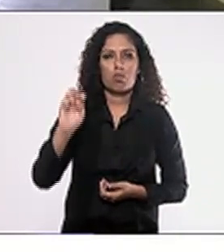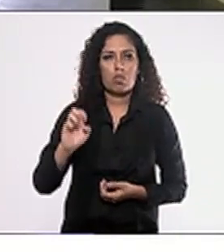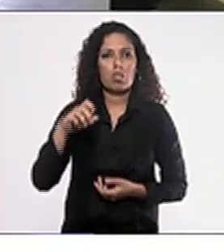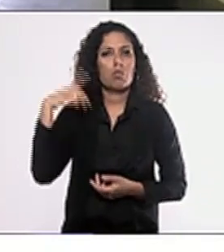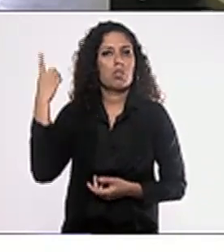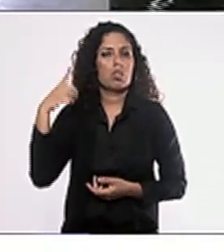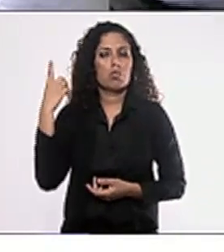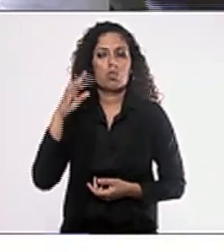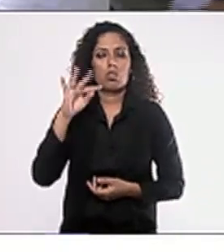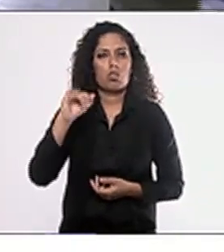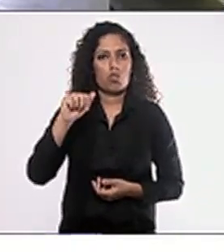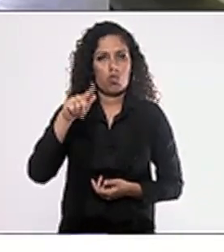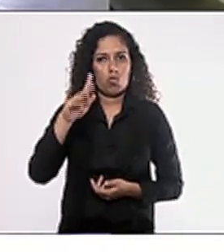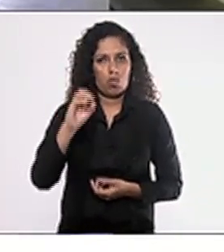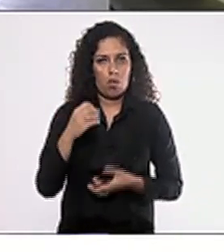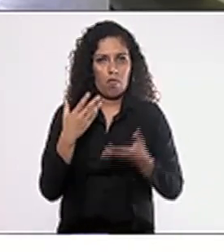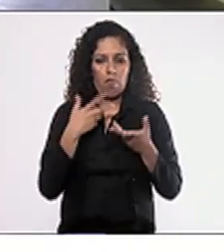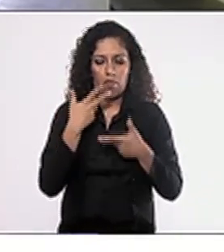palavra?